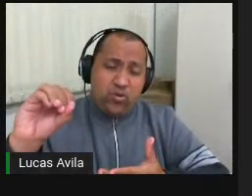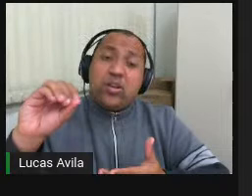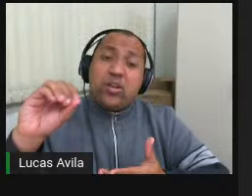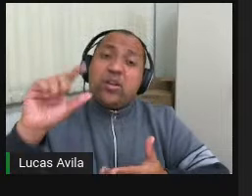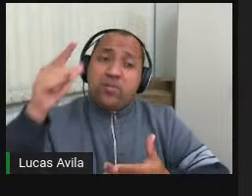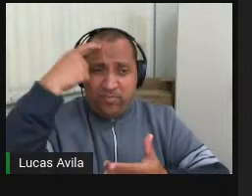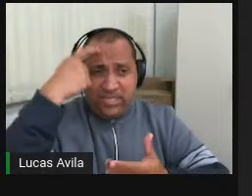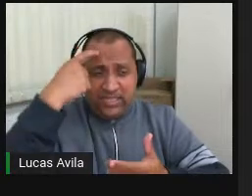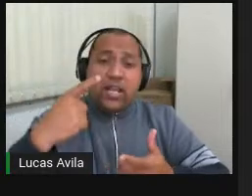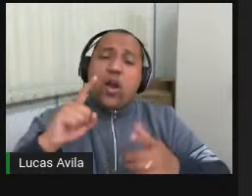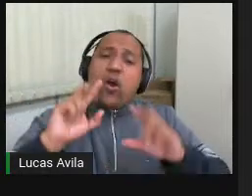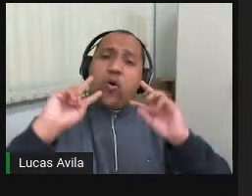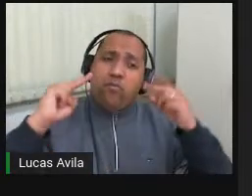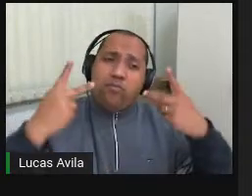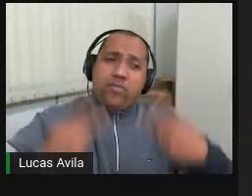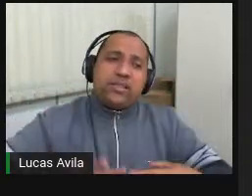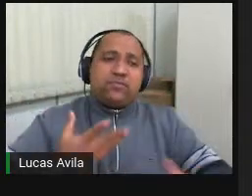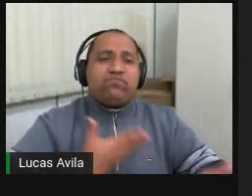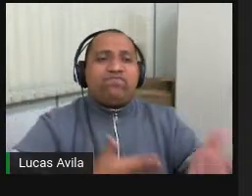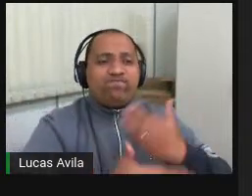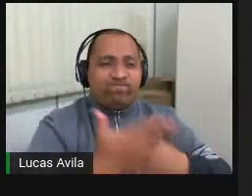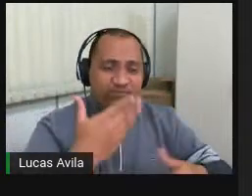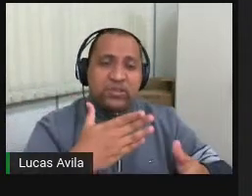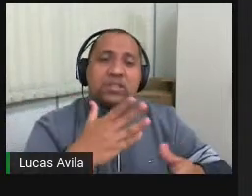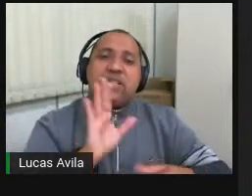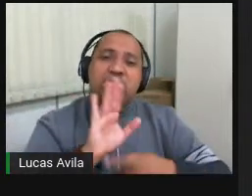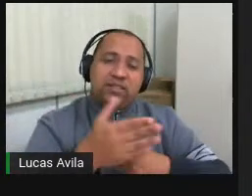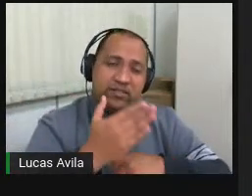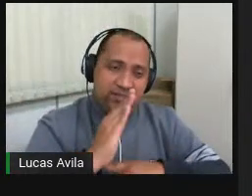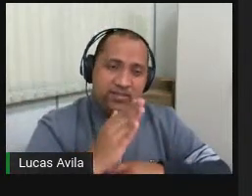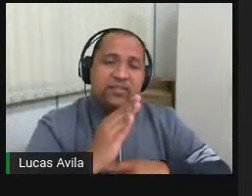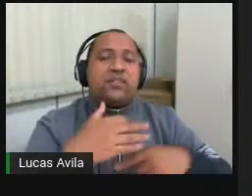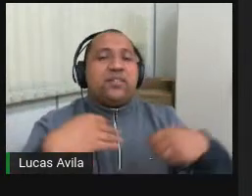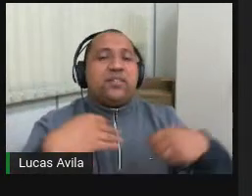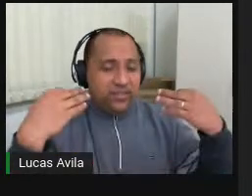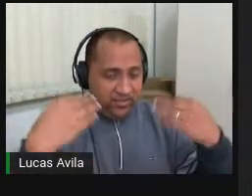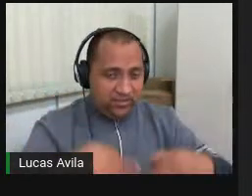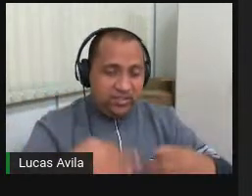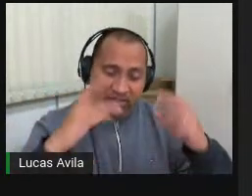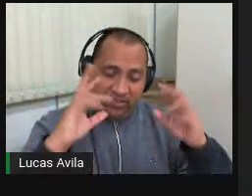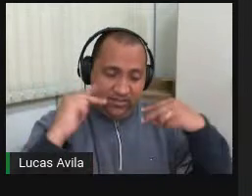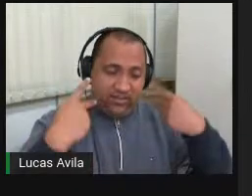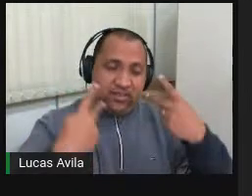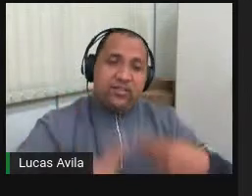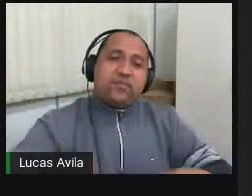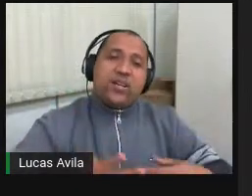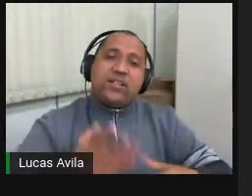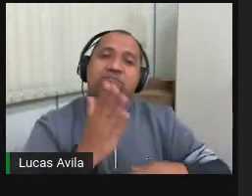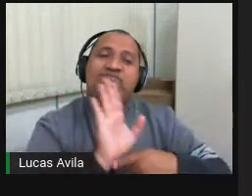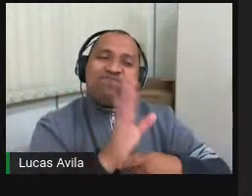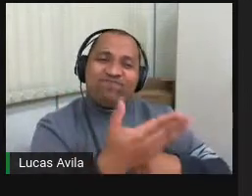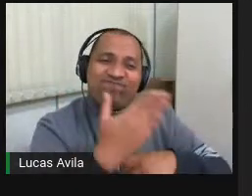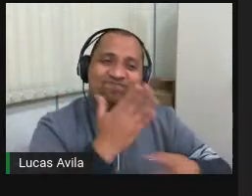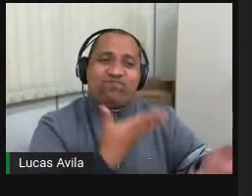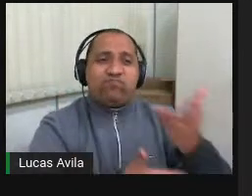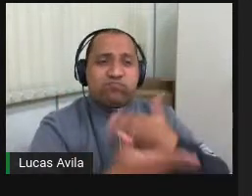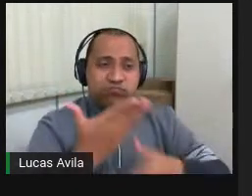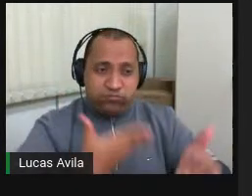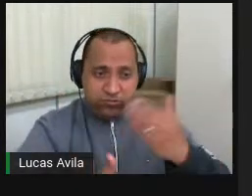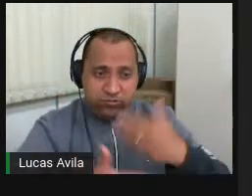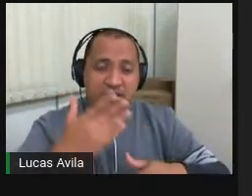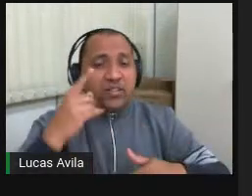e solidária. E pensar nessa sociedade humana e solidária é pensar e fazer uma